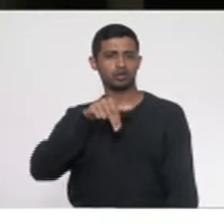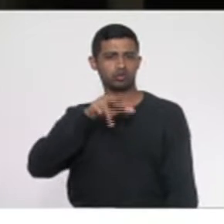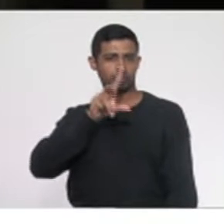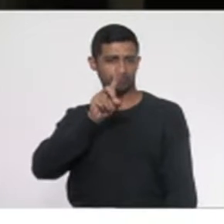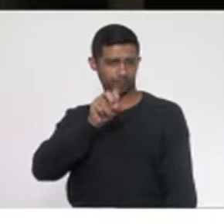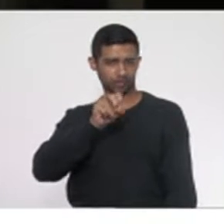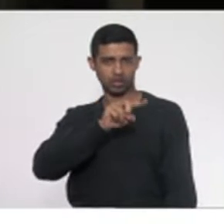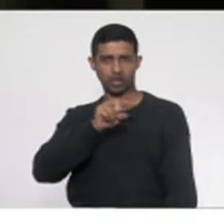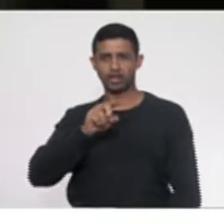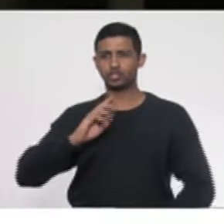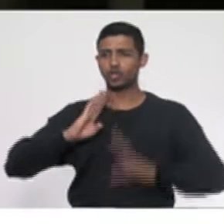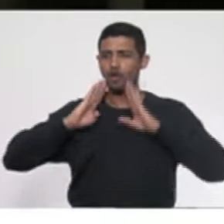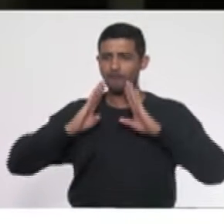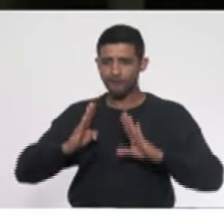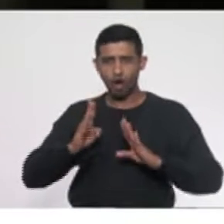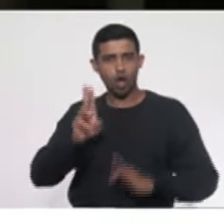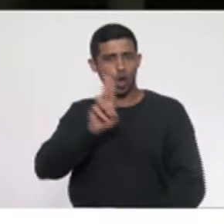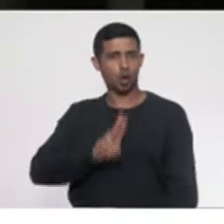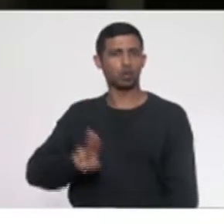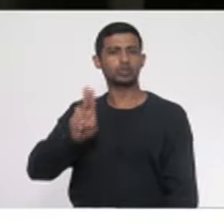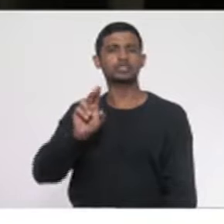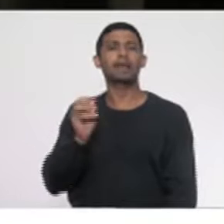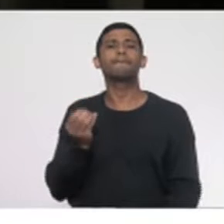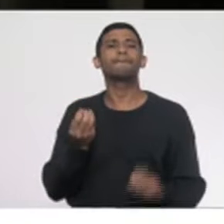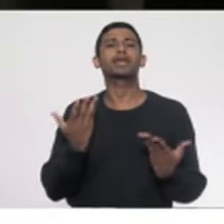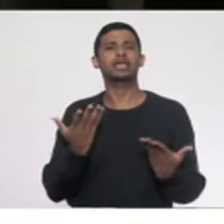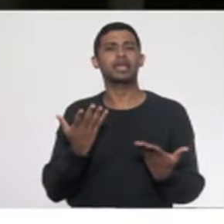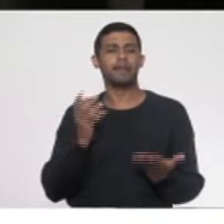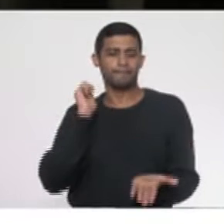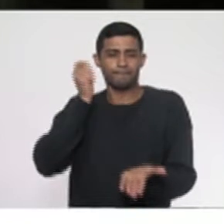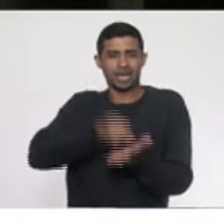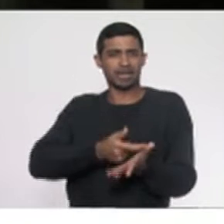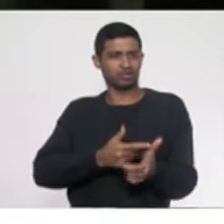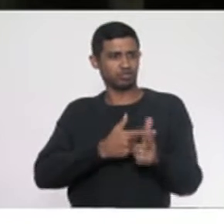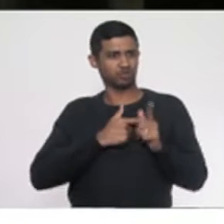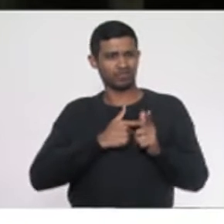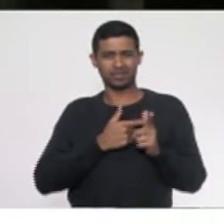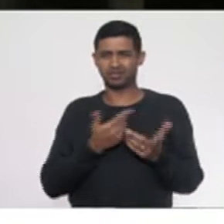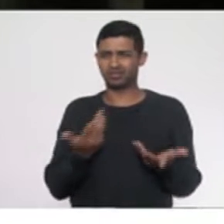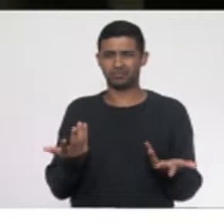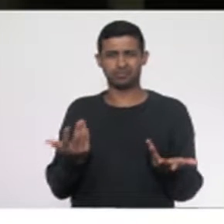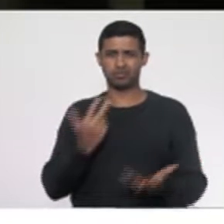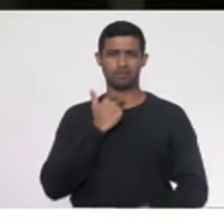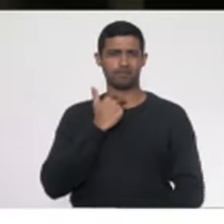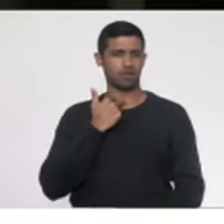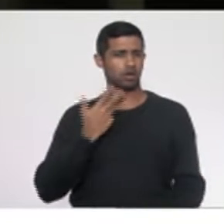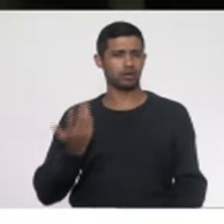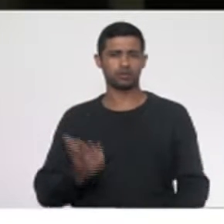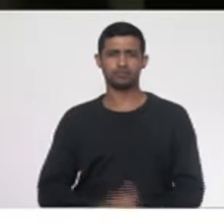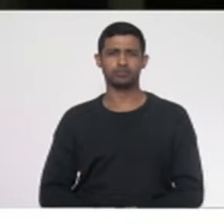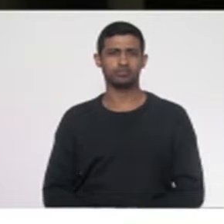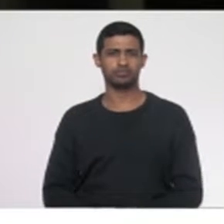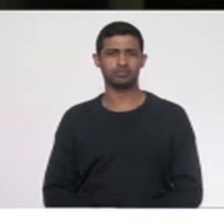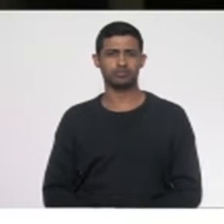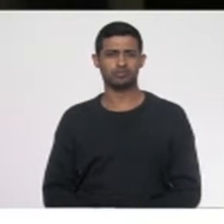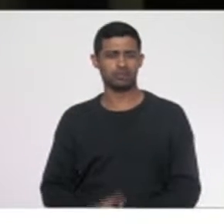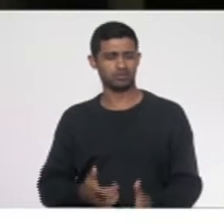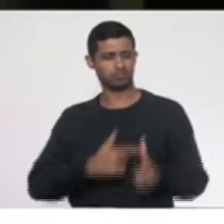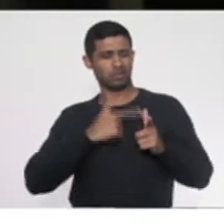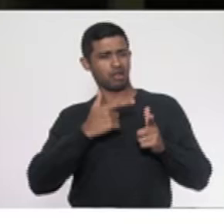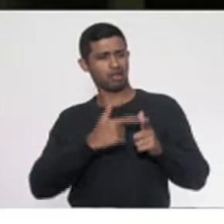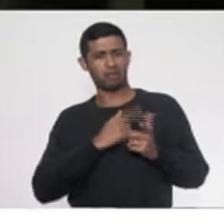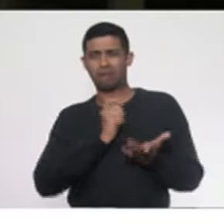preferencialmente, serão utilizados para pagar a despesa de pessoal. Não pode. Despesa do pessoal do